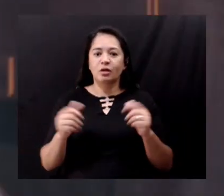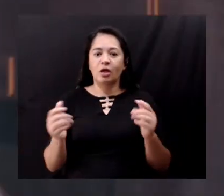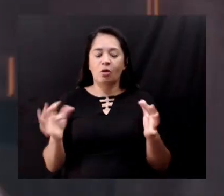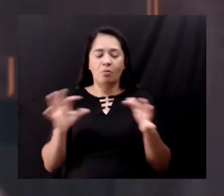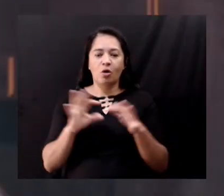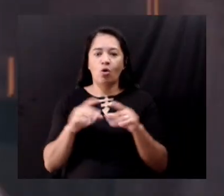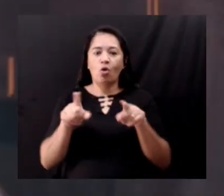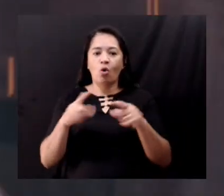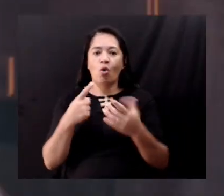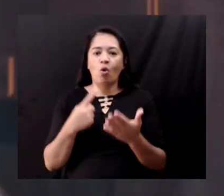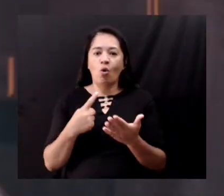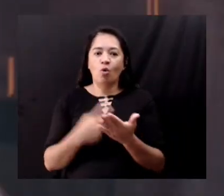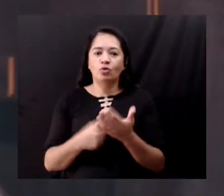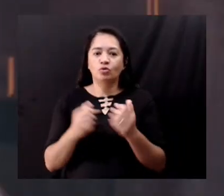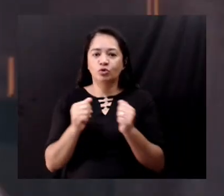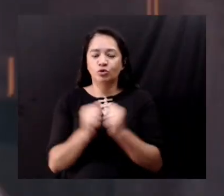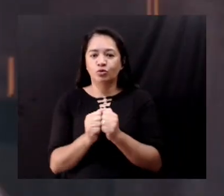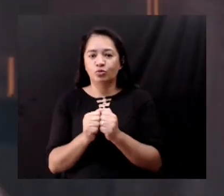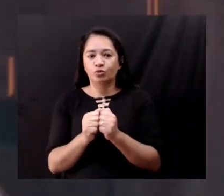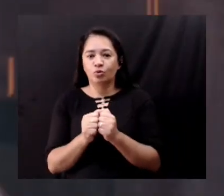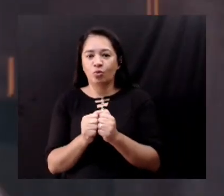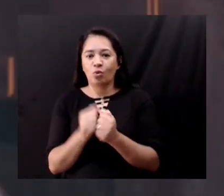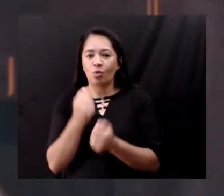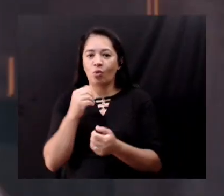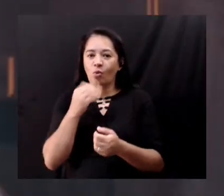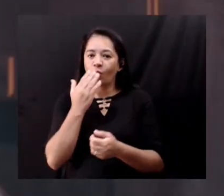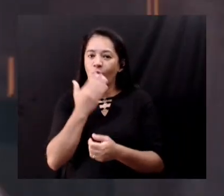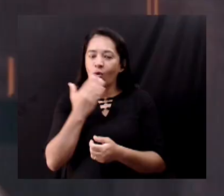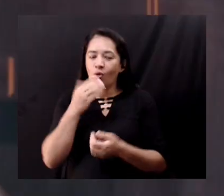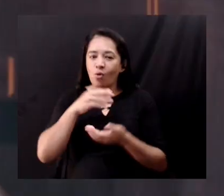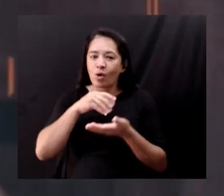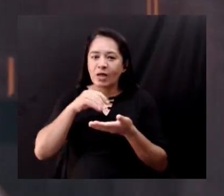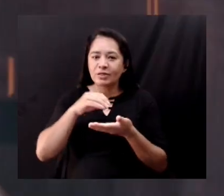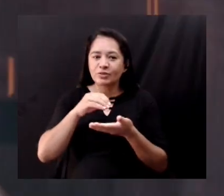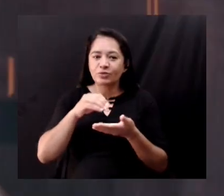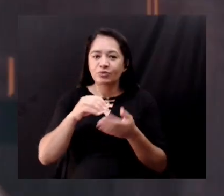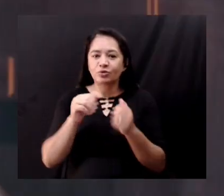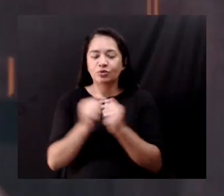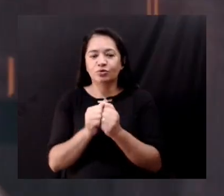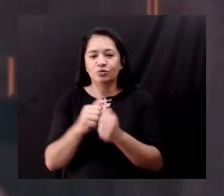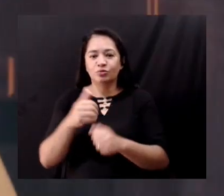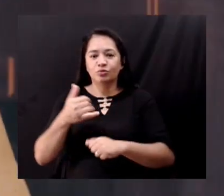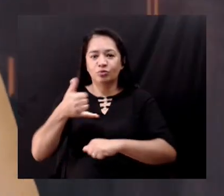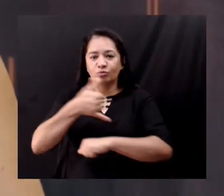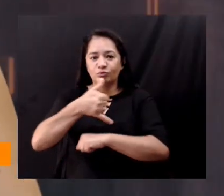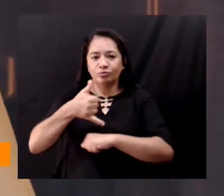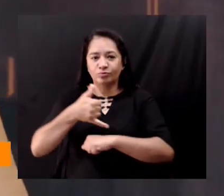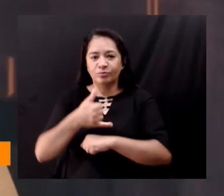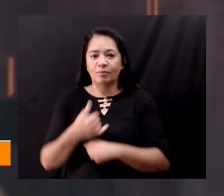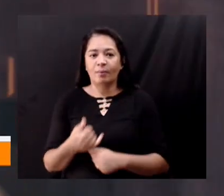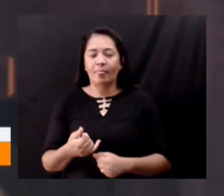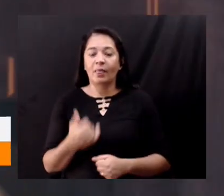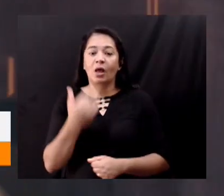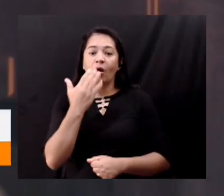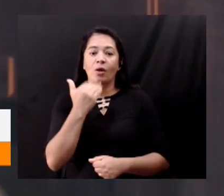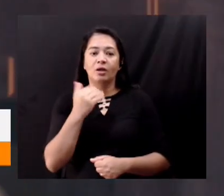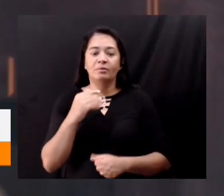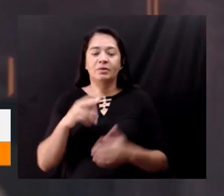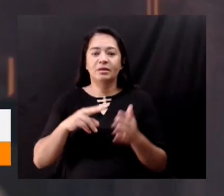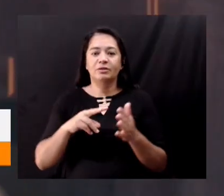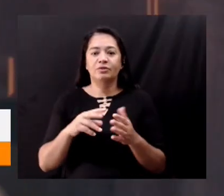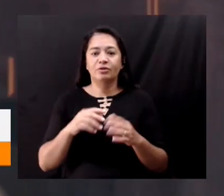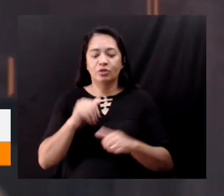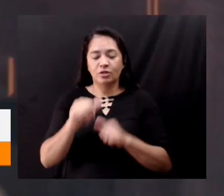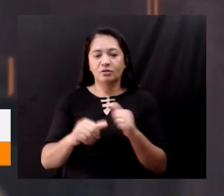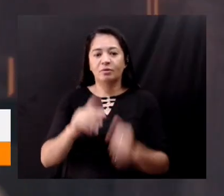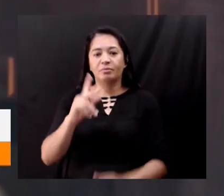e gordura Aham. que deixa o alimento que a gente chama de hiperpalatável. O que Hum. significa isso? O alimento